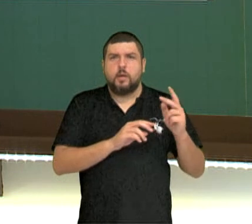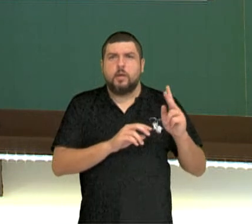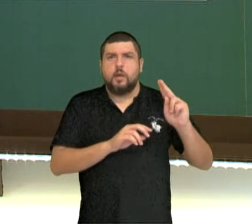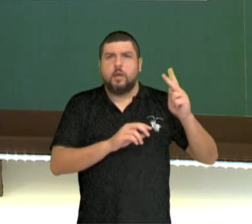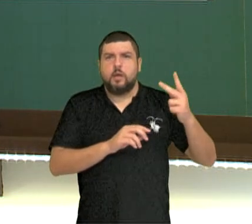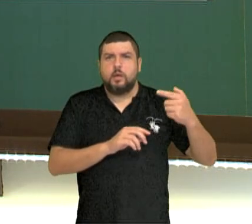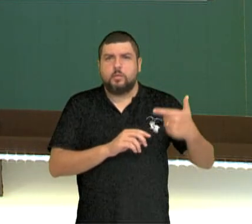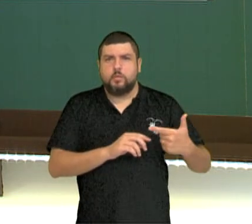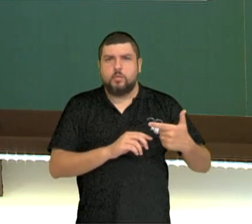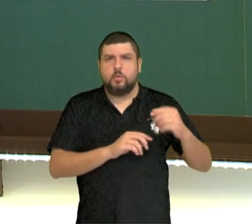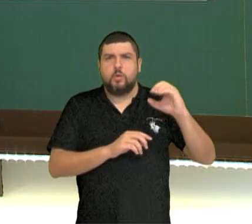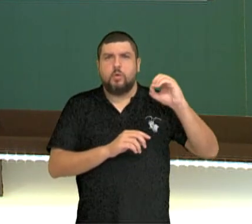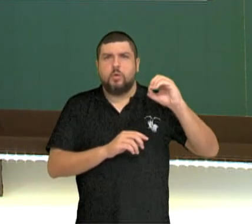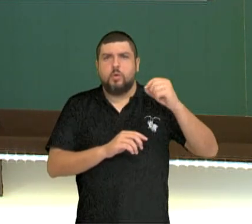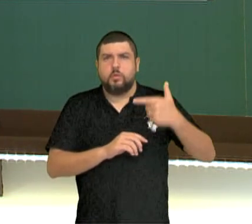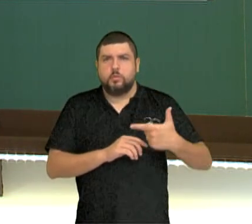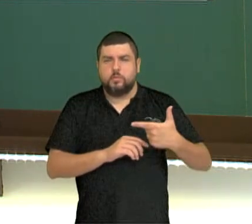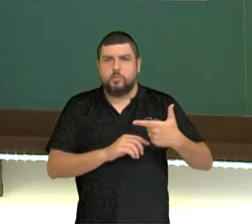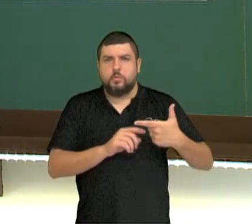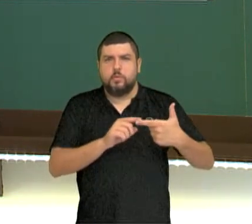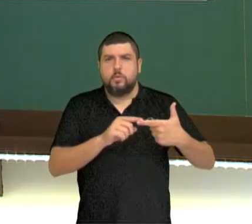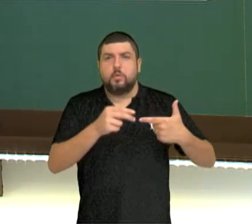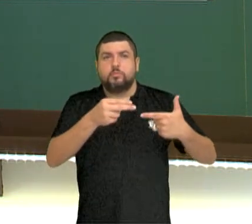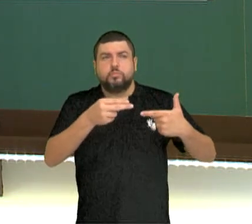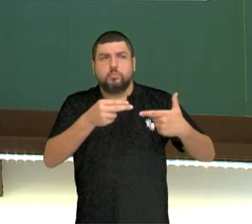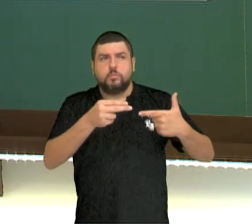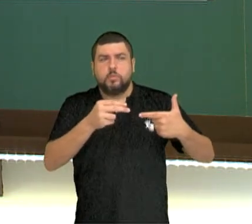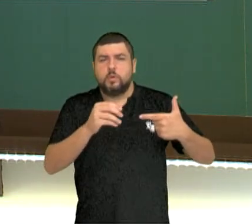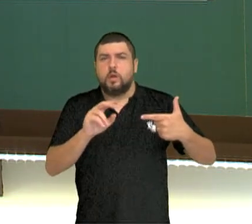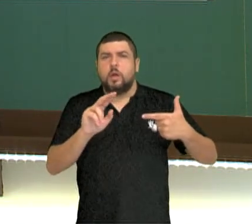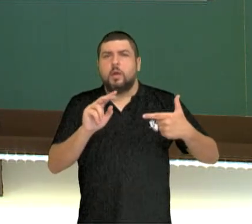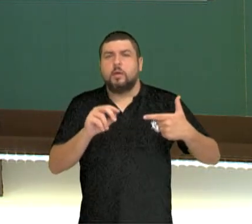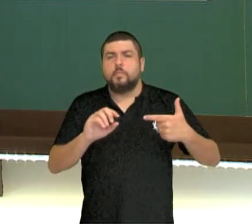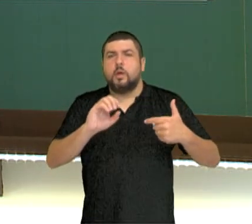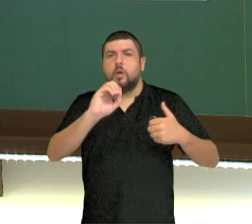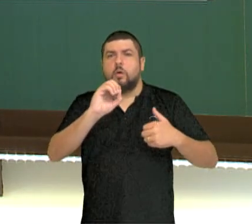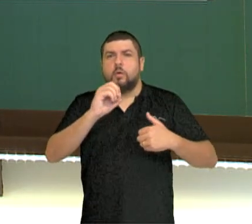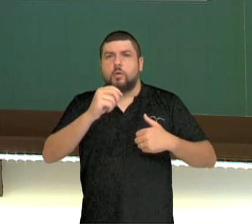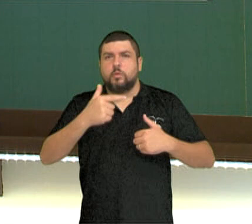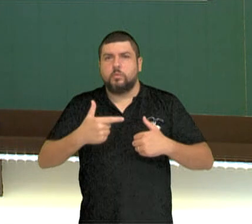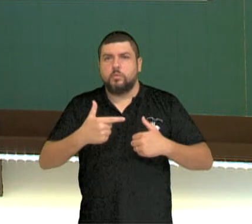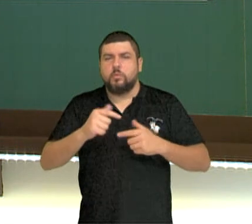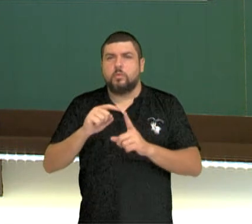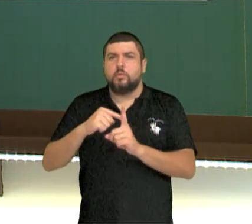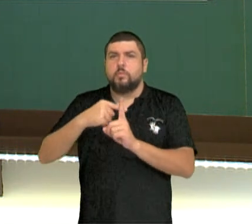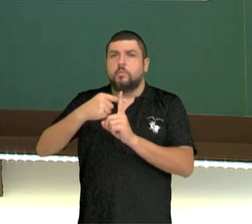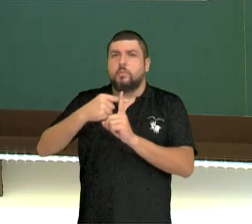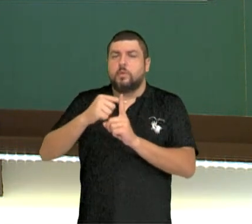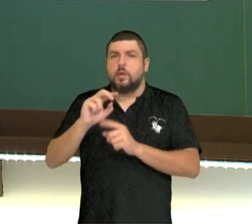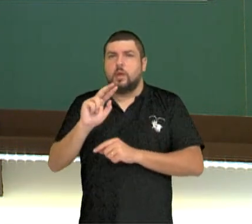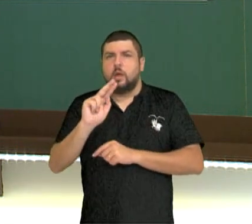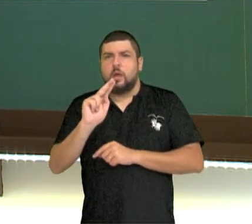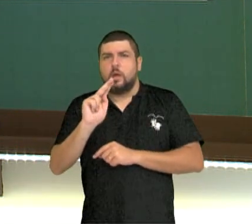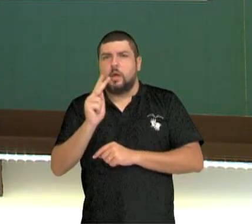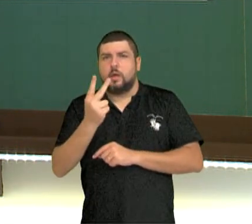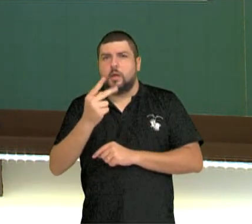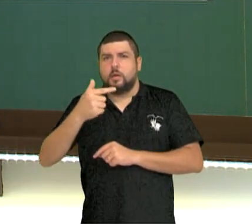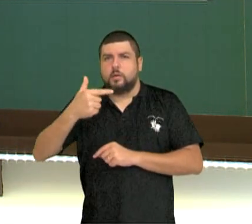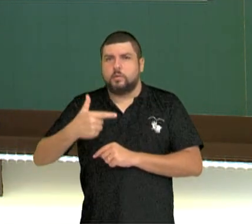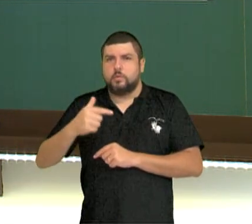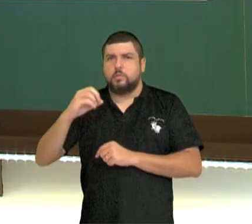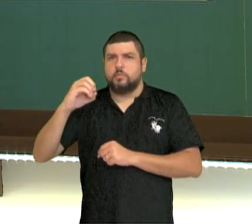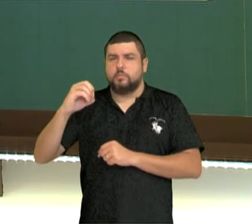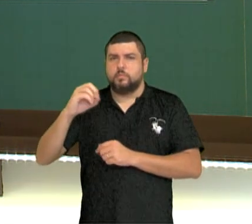oxigênio, 2 de hidrogênio e 1 de oxigênio. Olha aqui embaixo um erro. 2 átomos